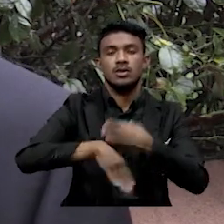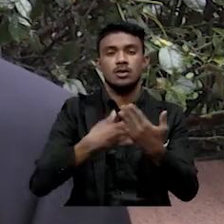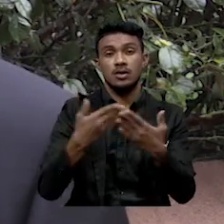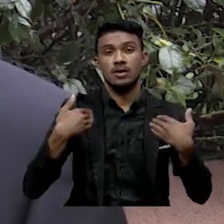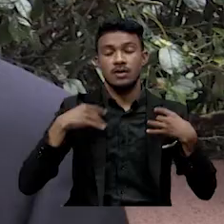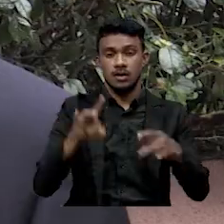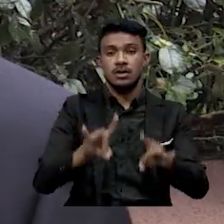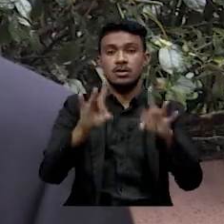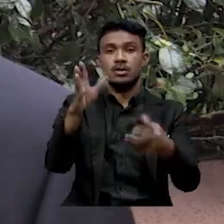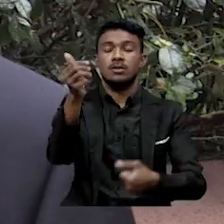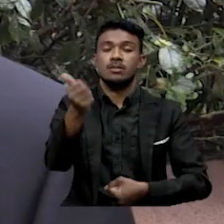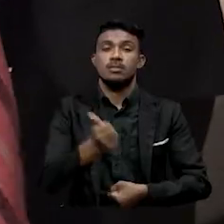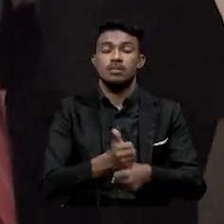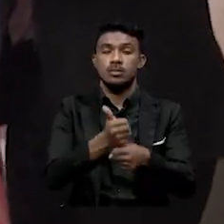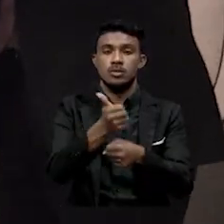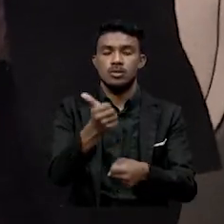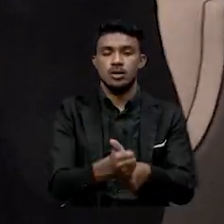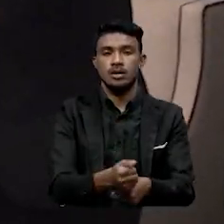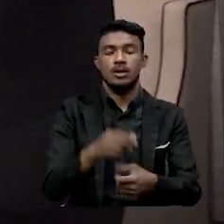laran suporta proposta idane.